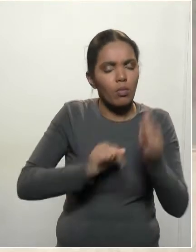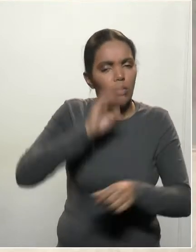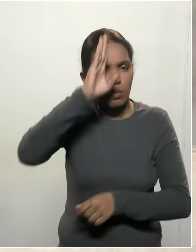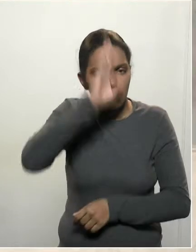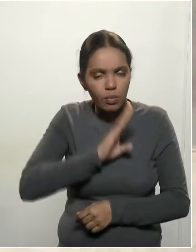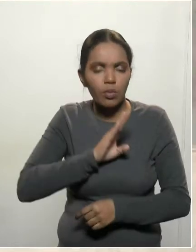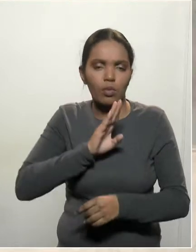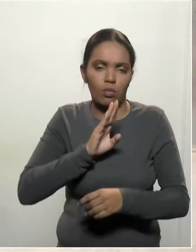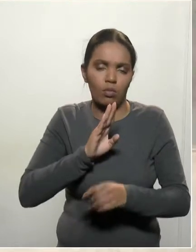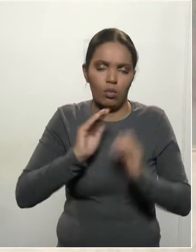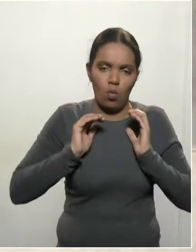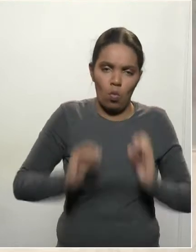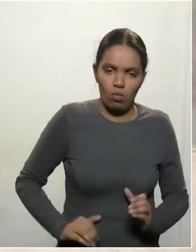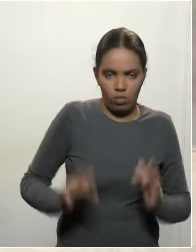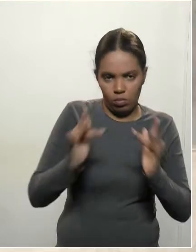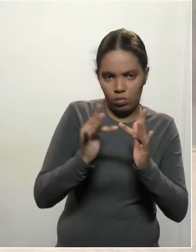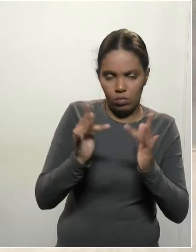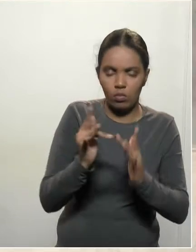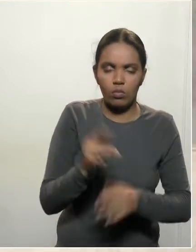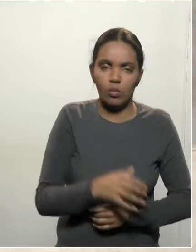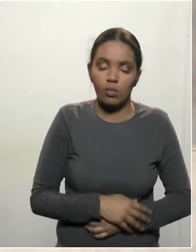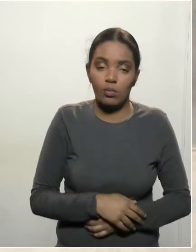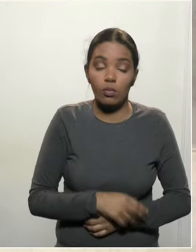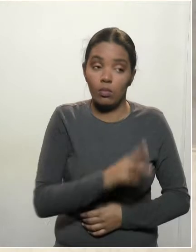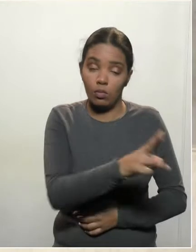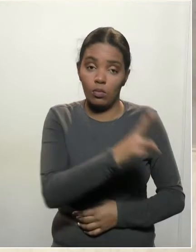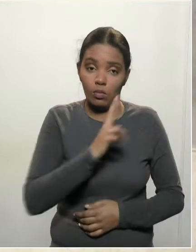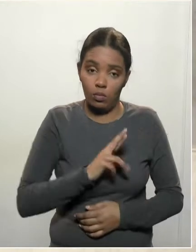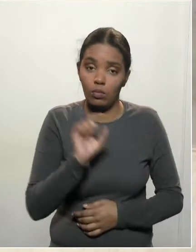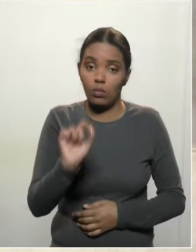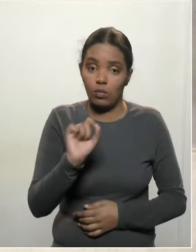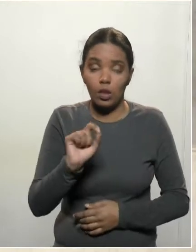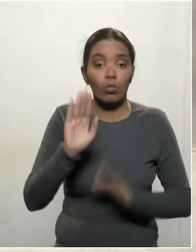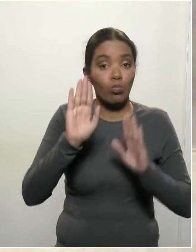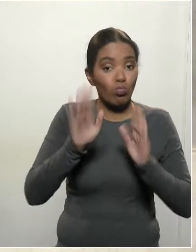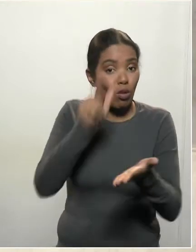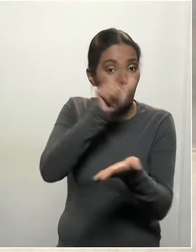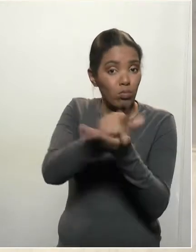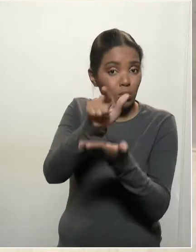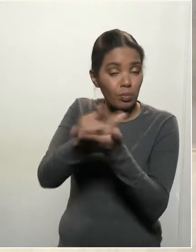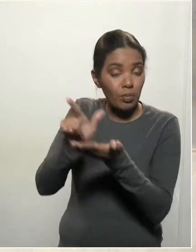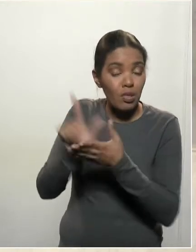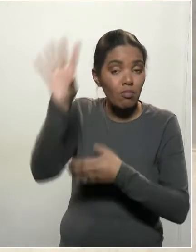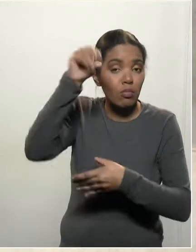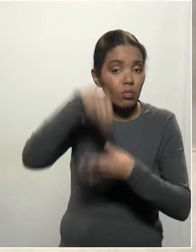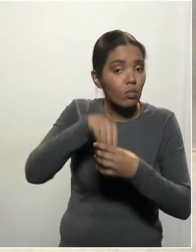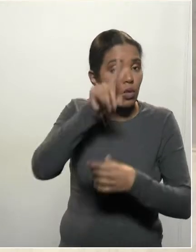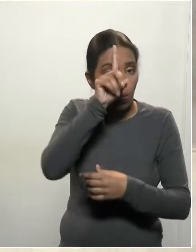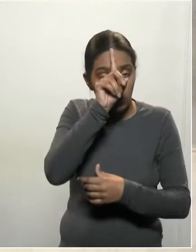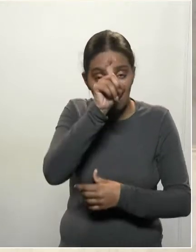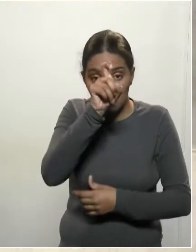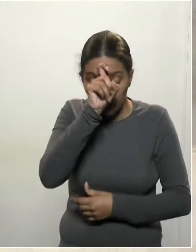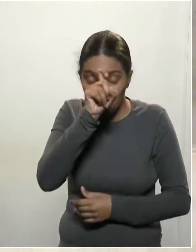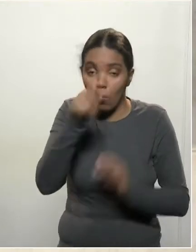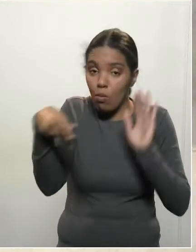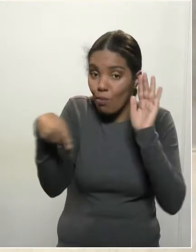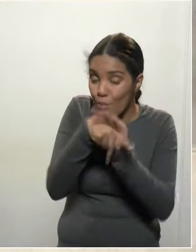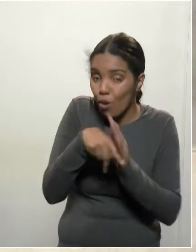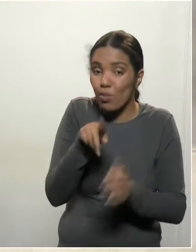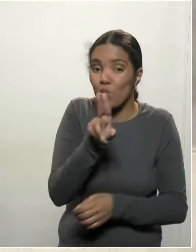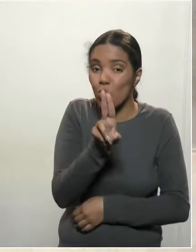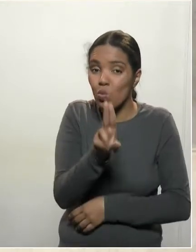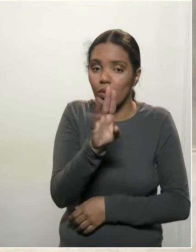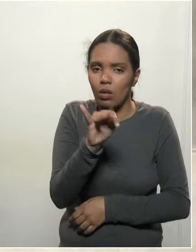cidadãos, informando que o trabalho de desinfecção vem sendo feito nos hospitais prioritários que possuem leitos para atendimento exclusivo do